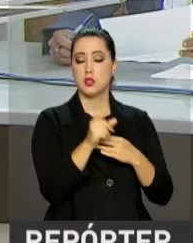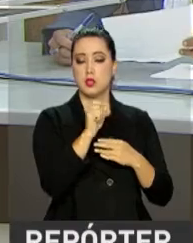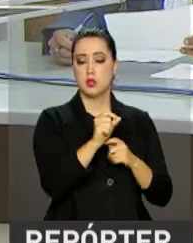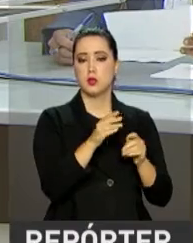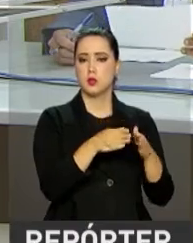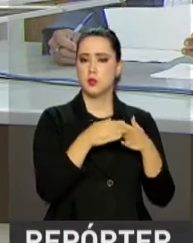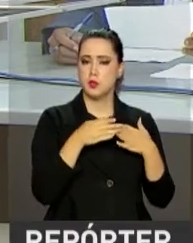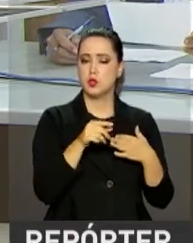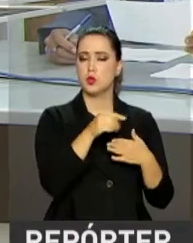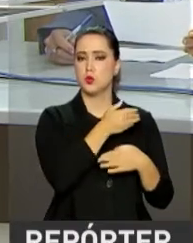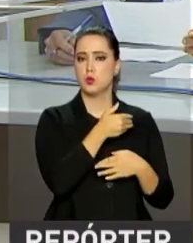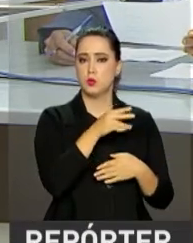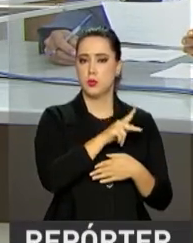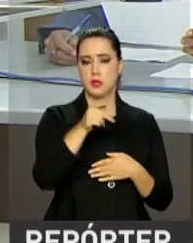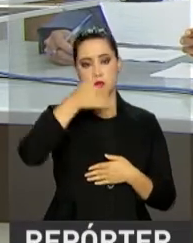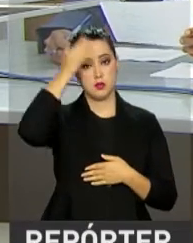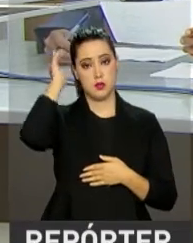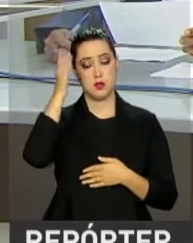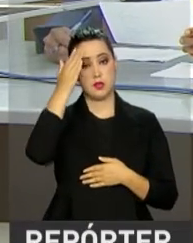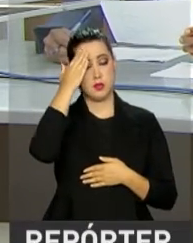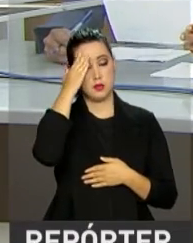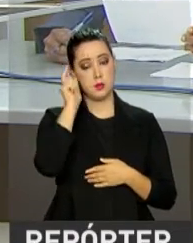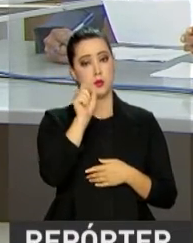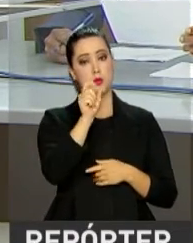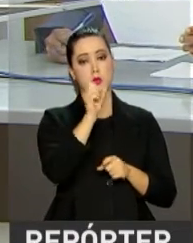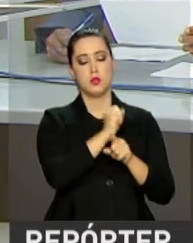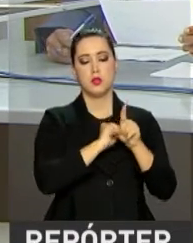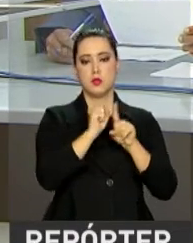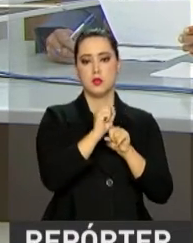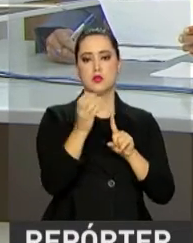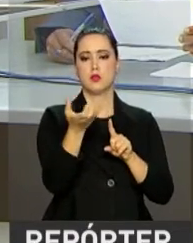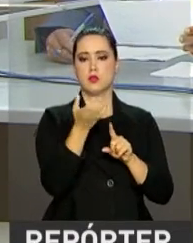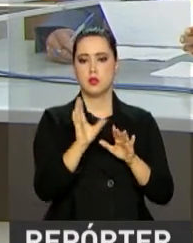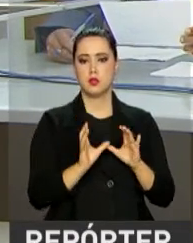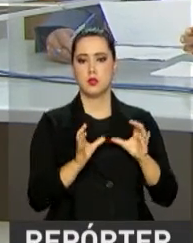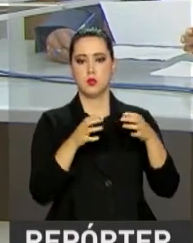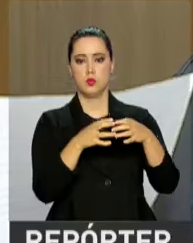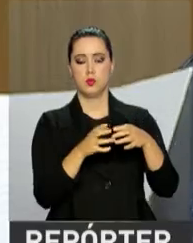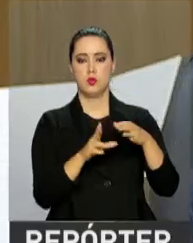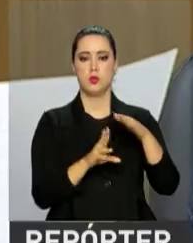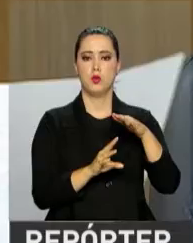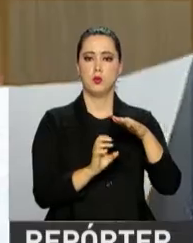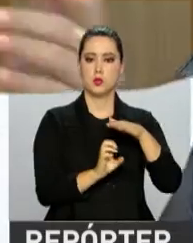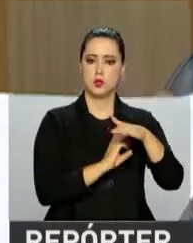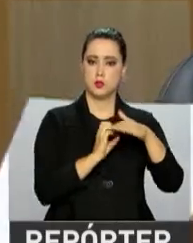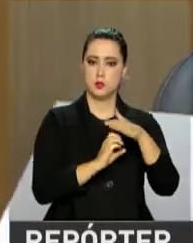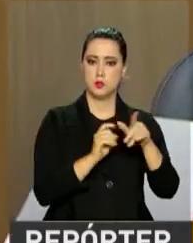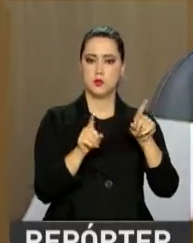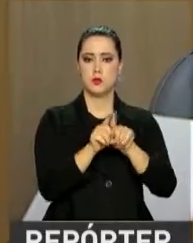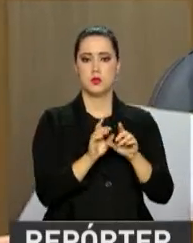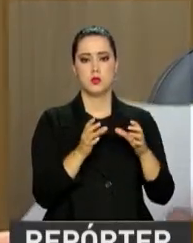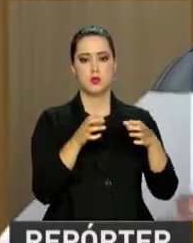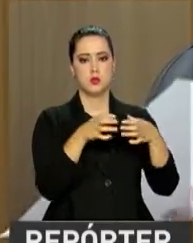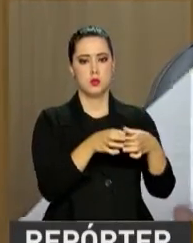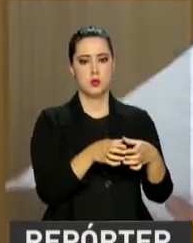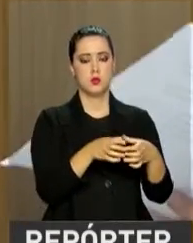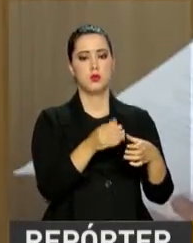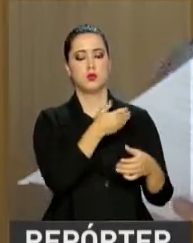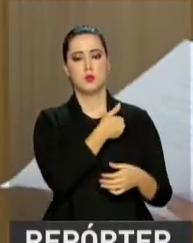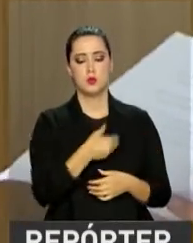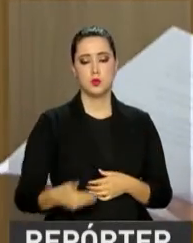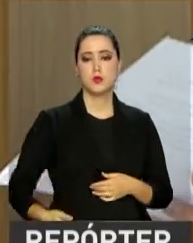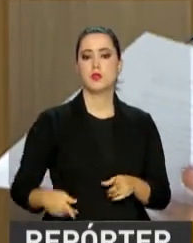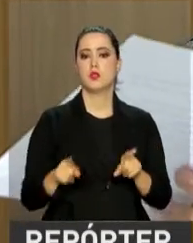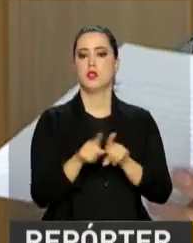ouvir os mais variados aspectos da sociedade isto privado da academia gestor público de organizações não